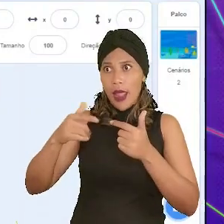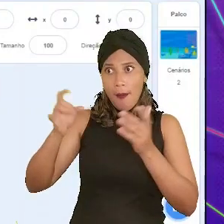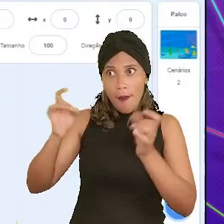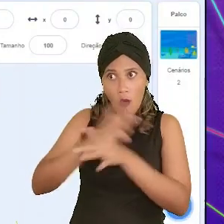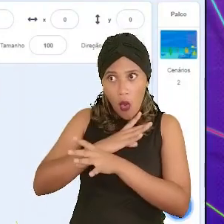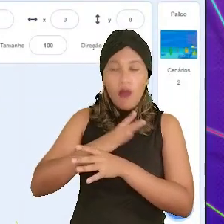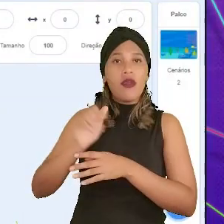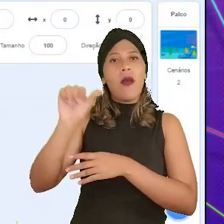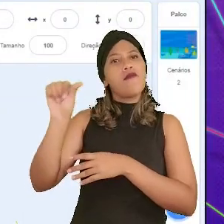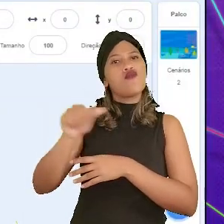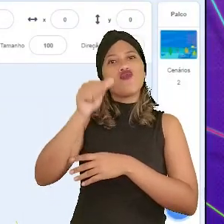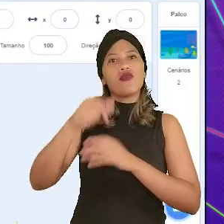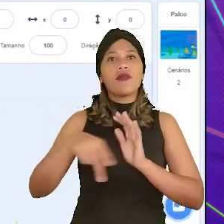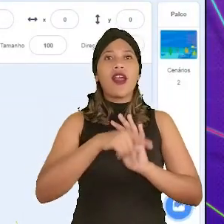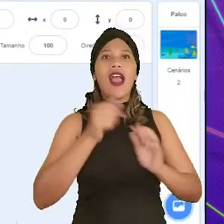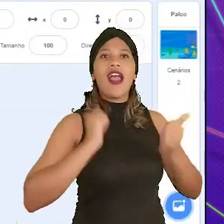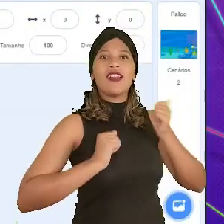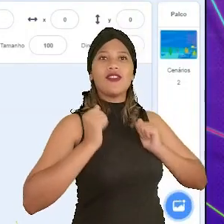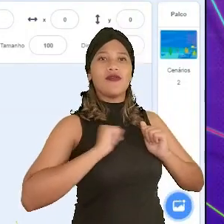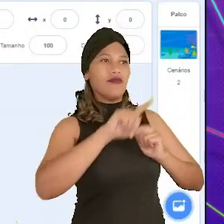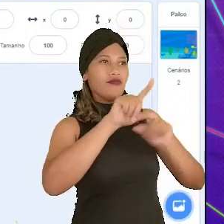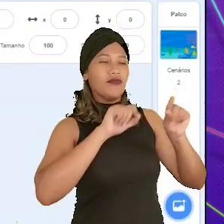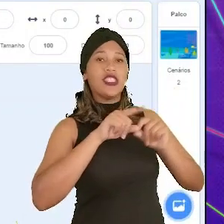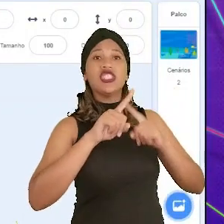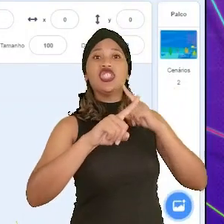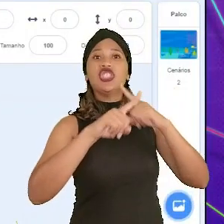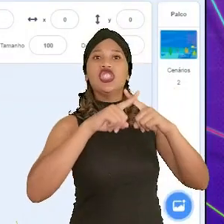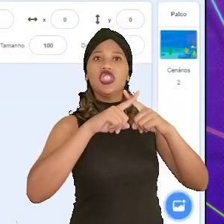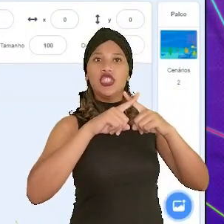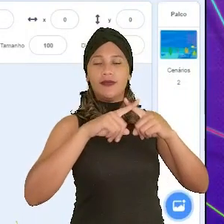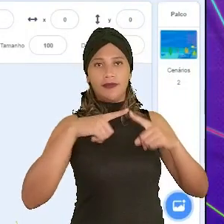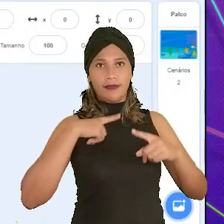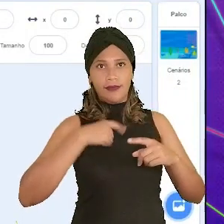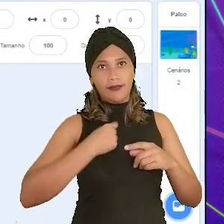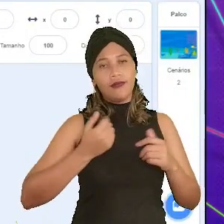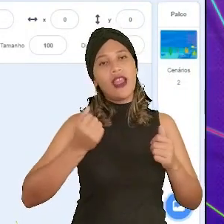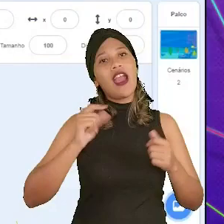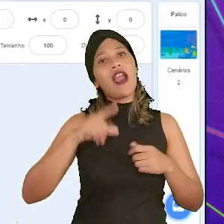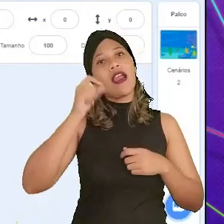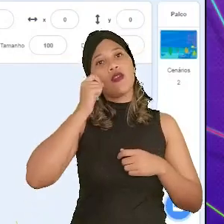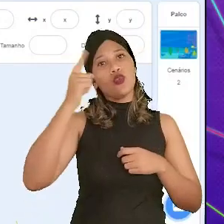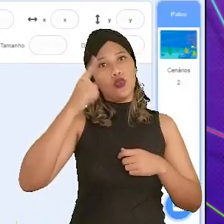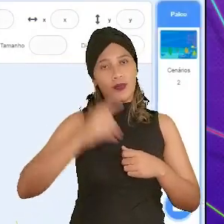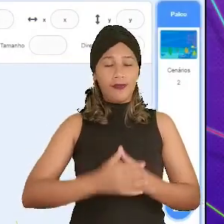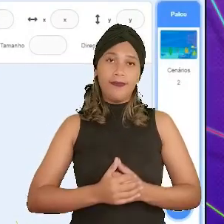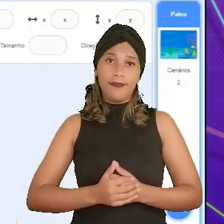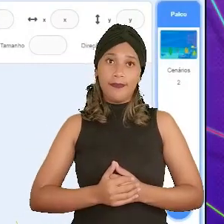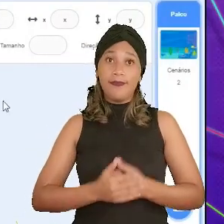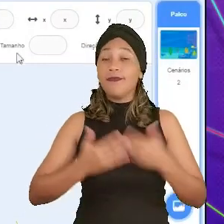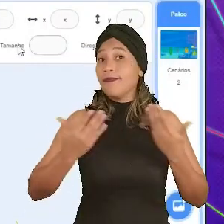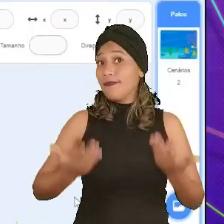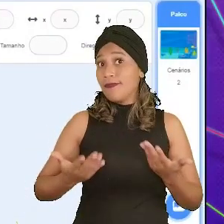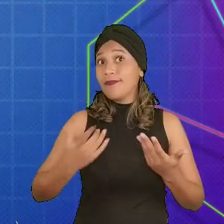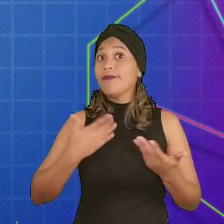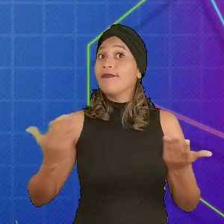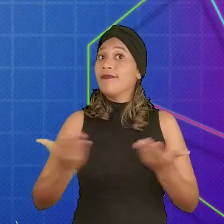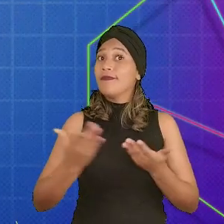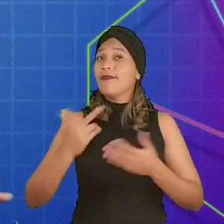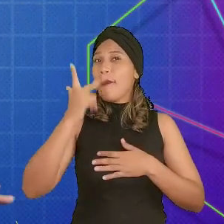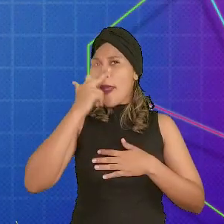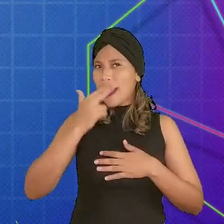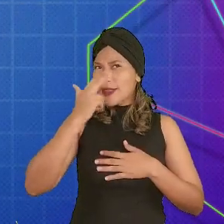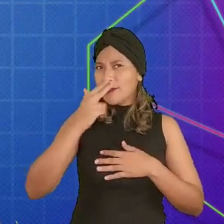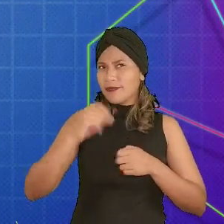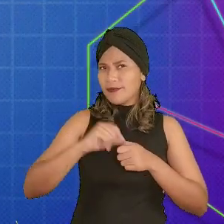quando a gente vem aqui, nessa área de atores, e clica no X que tem no canto da imagem do nosso ator gato. E agora,